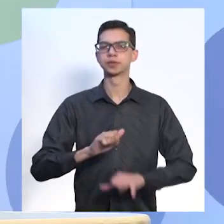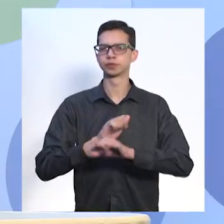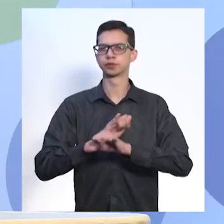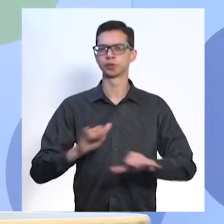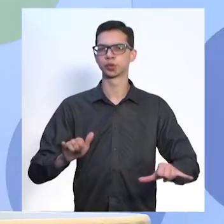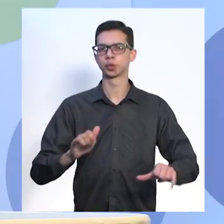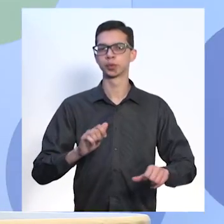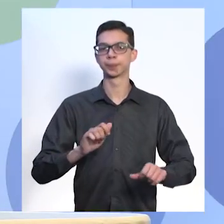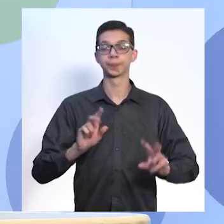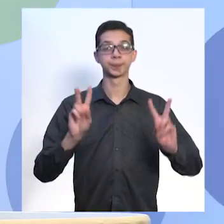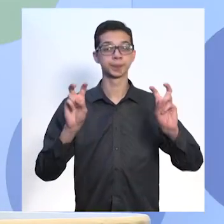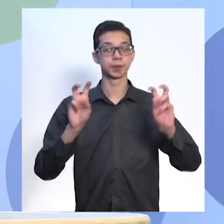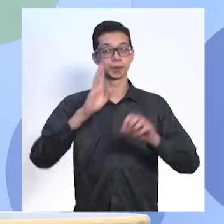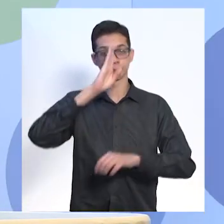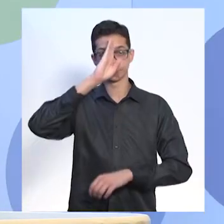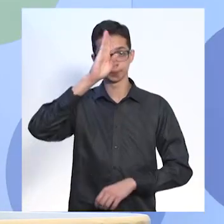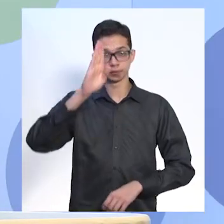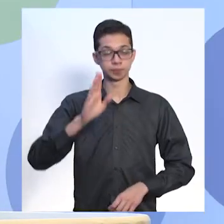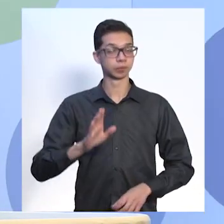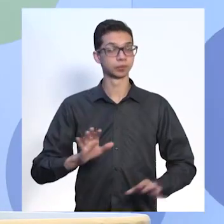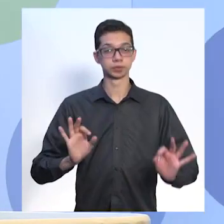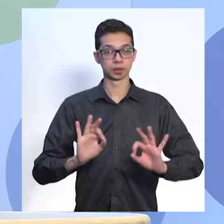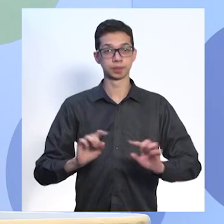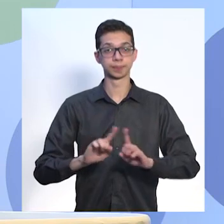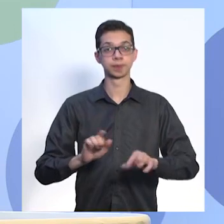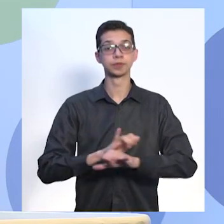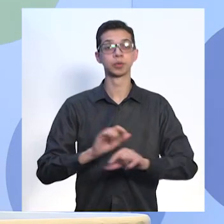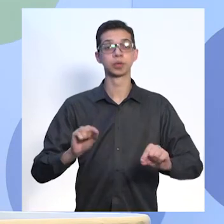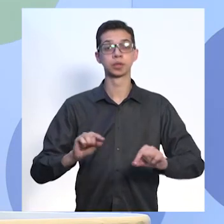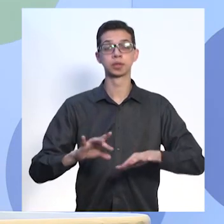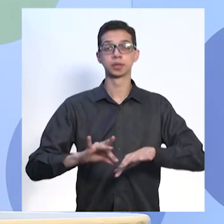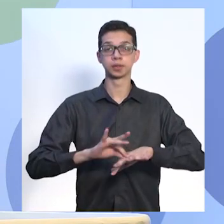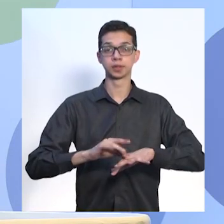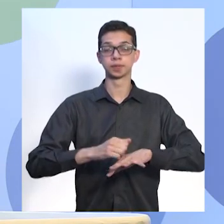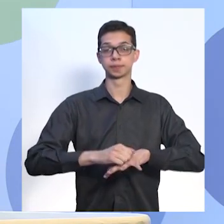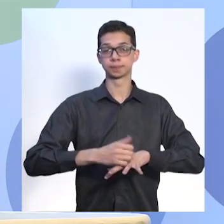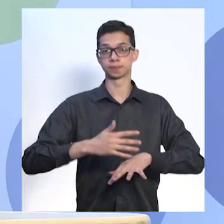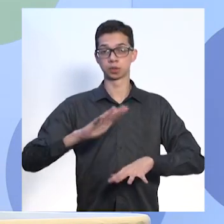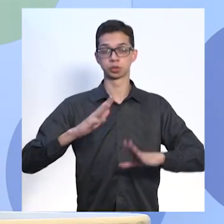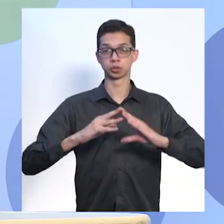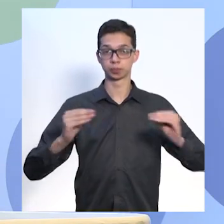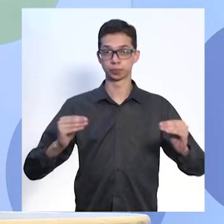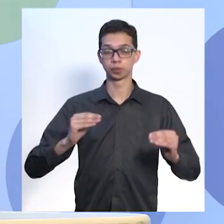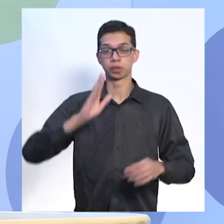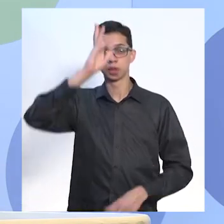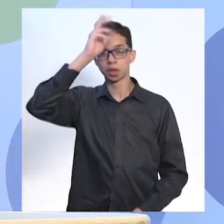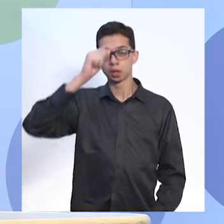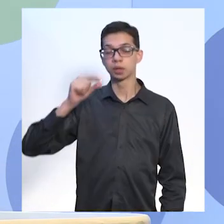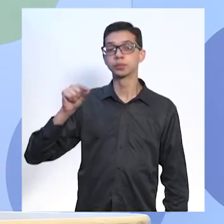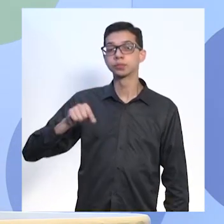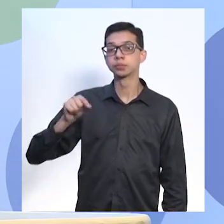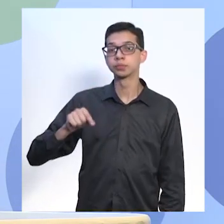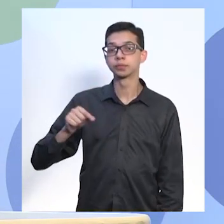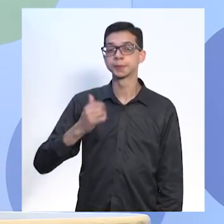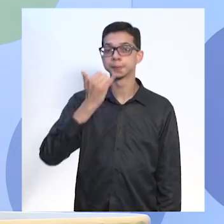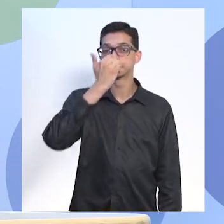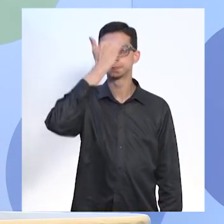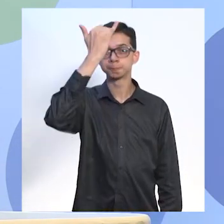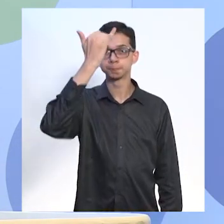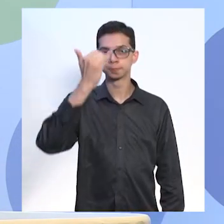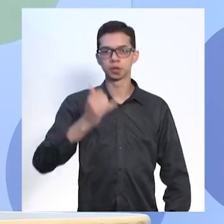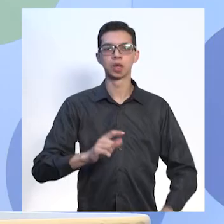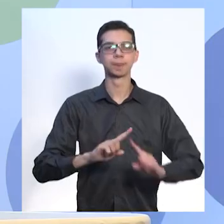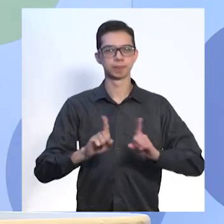colocou a manchete, ela não escreveu manchete, mas ela colocou anel de pérola, sumiu e galinha pode ter engolido por acidente, mas ela pontua que é